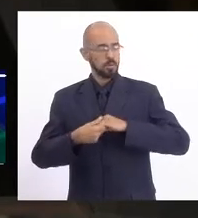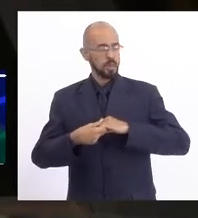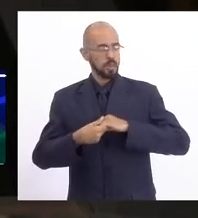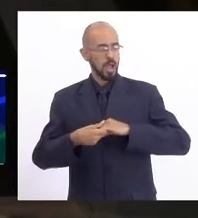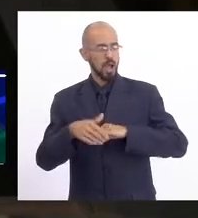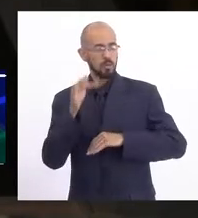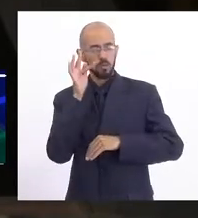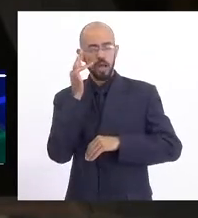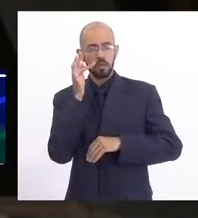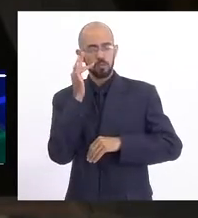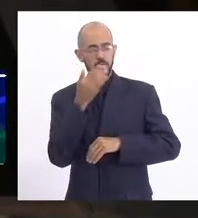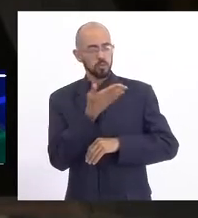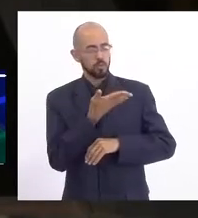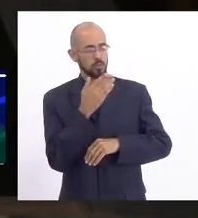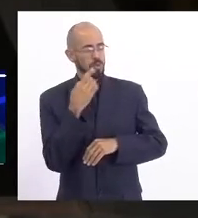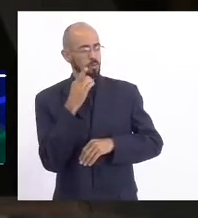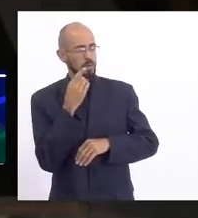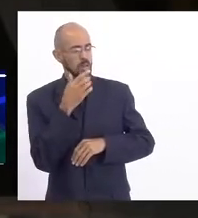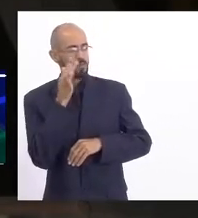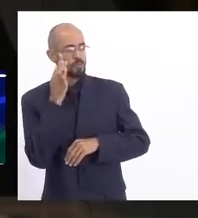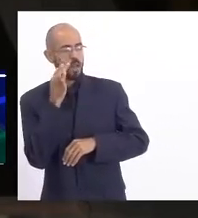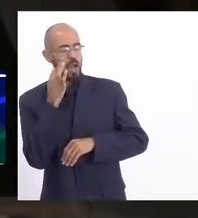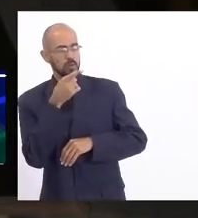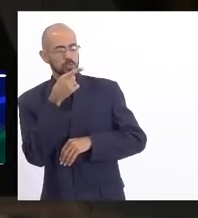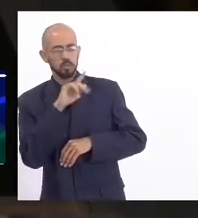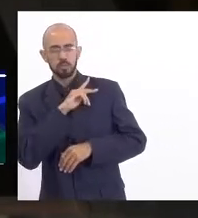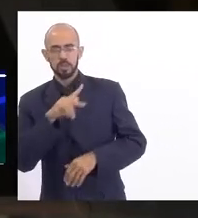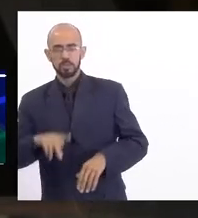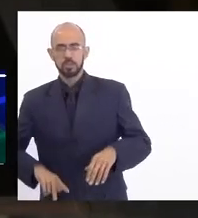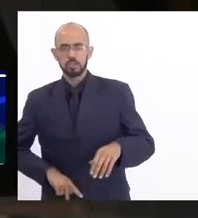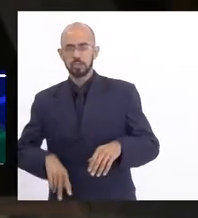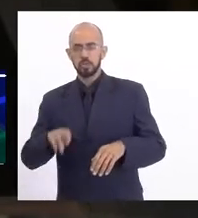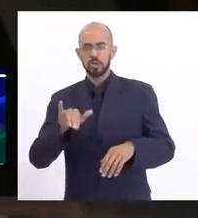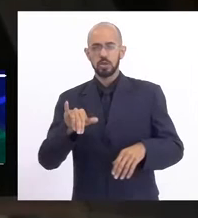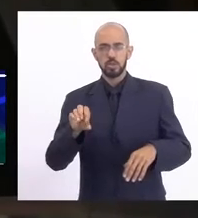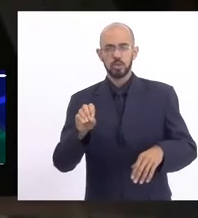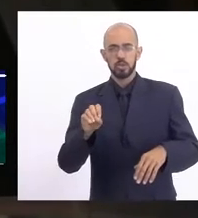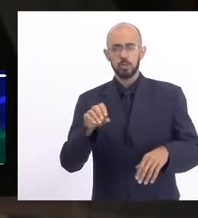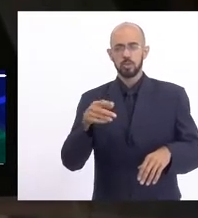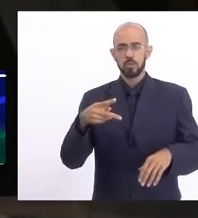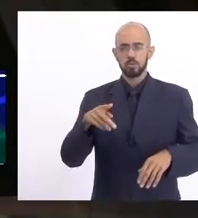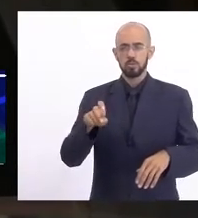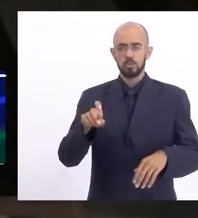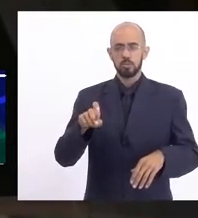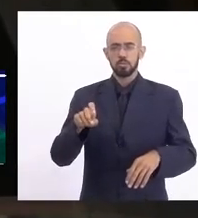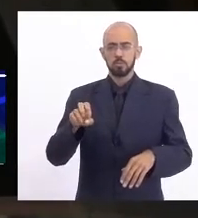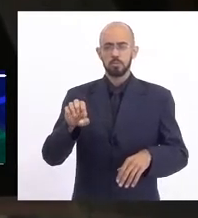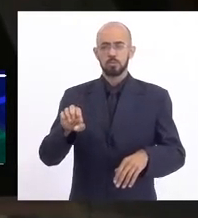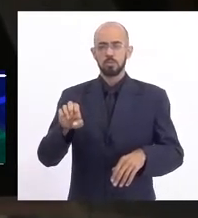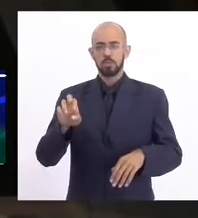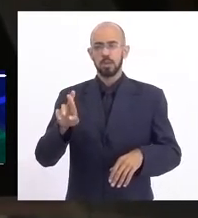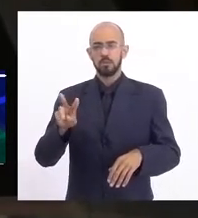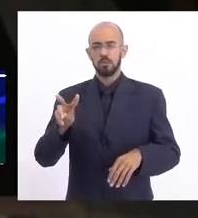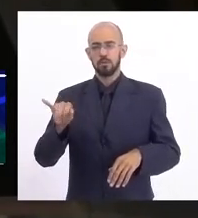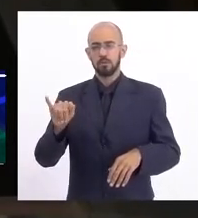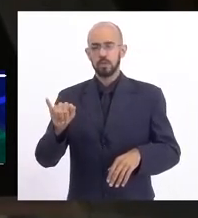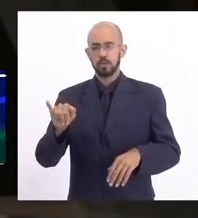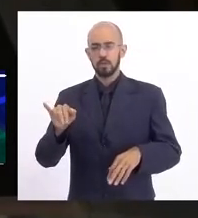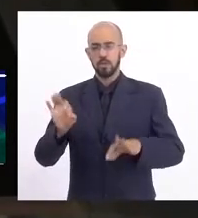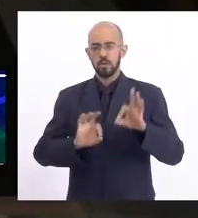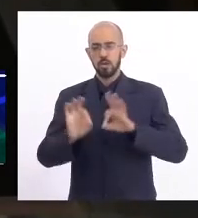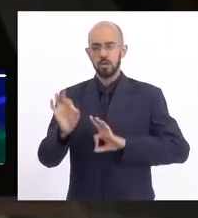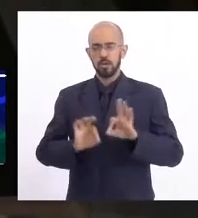Serafini, que presidiu a CPI do Rio Previdência, pela forma muito